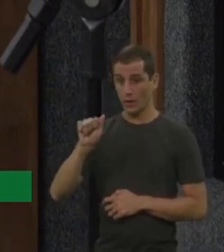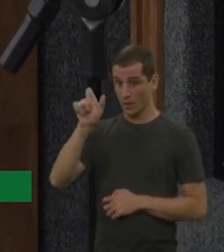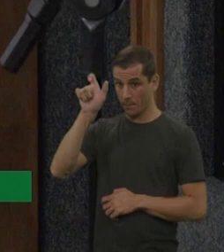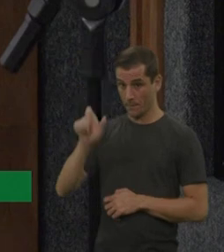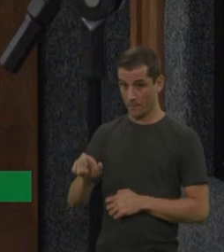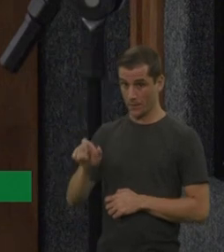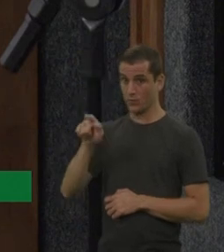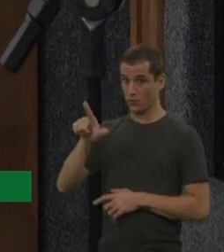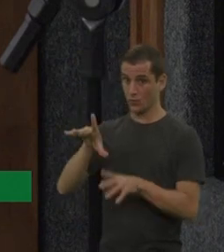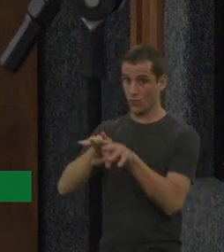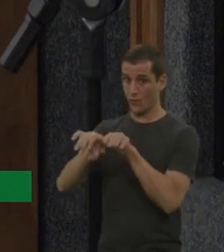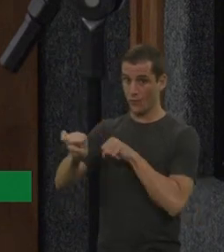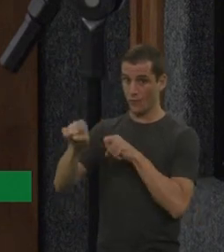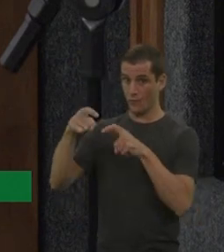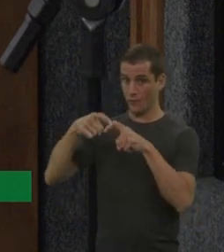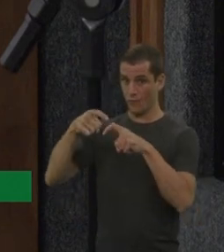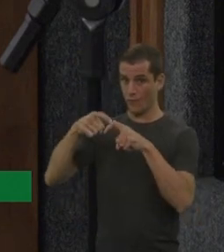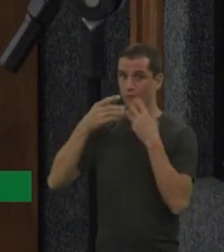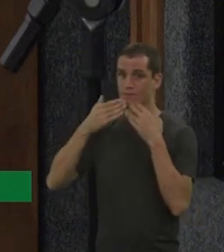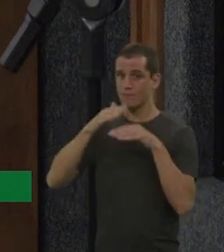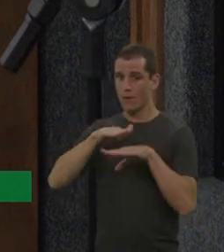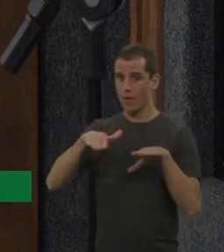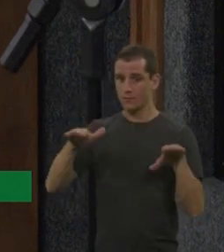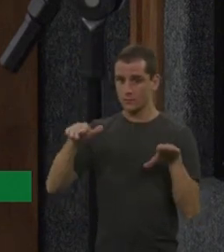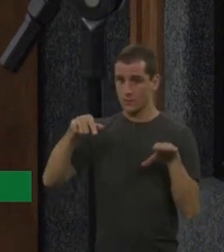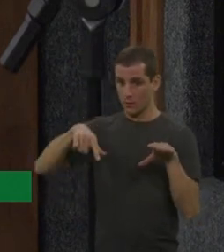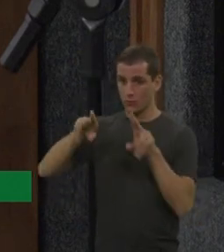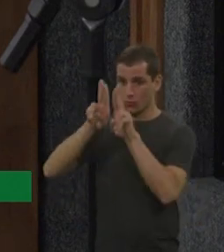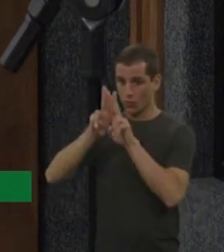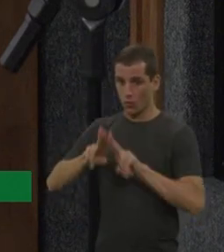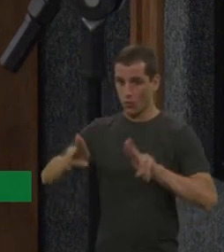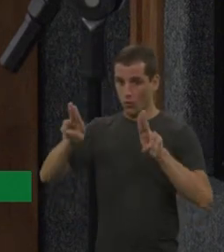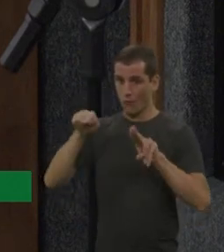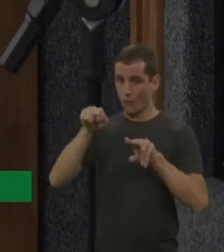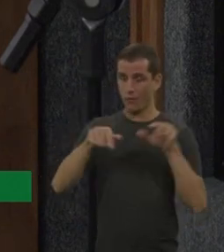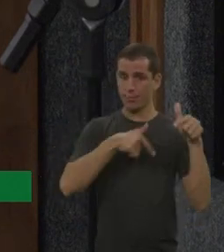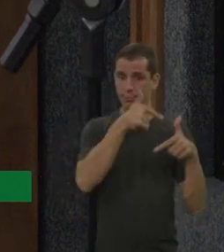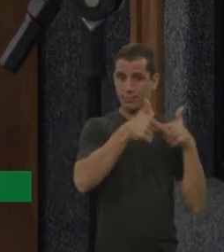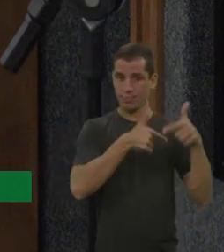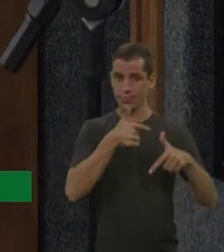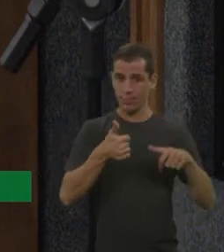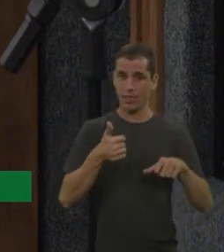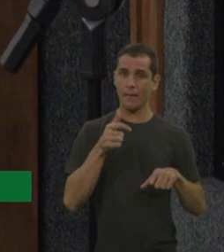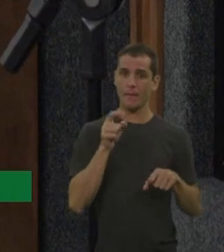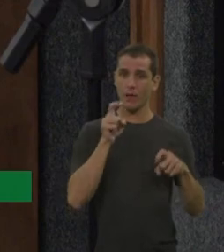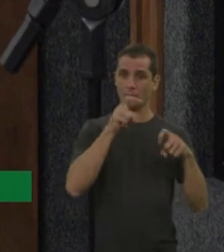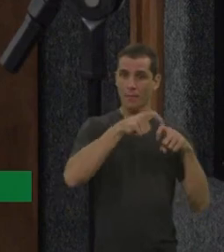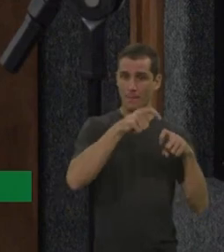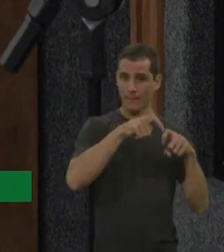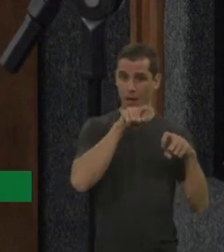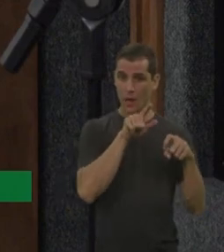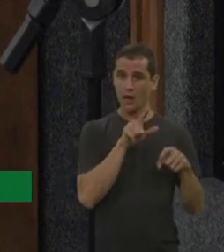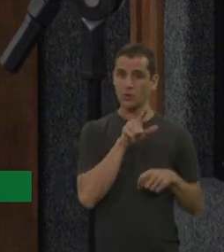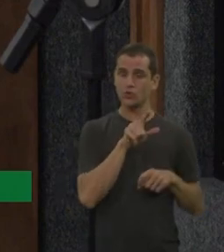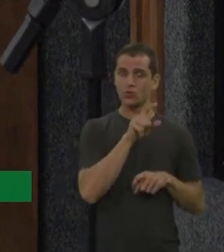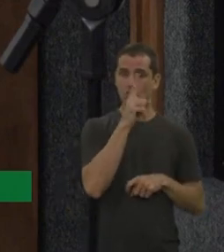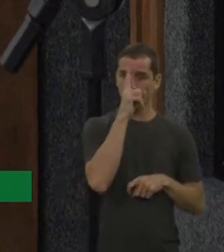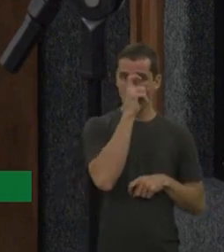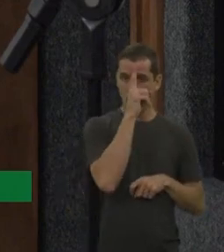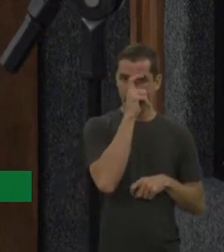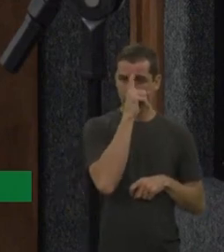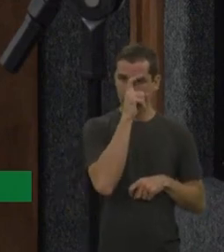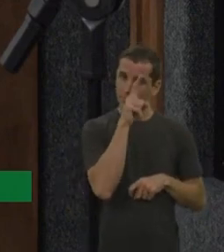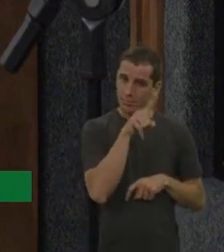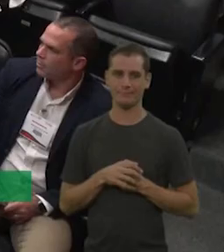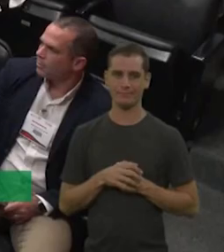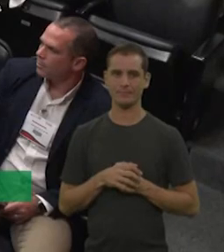tem residência em pediatria no Hospital Infantil Joana de Gusmão, aqui de Florianópolis, e especialização em